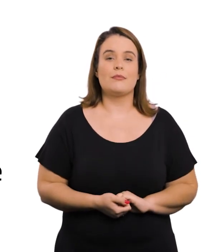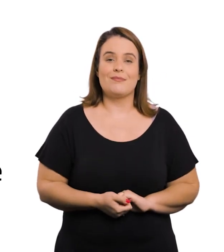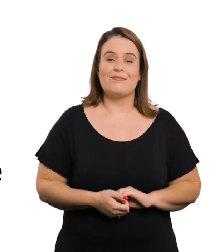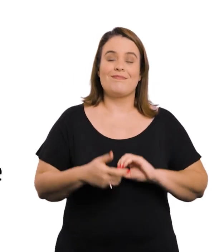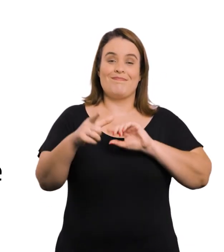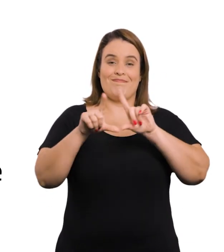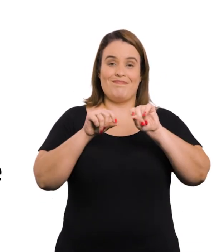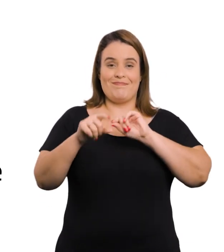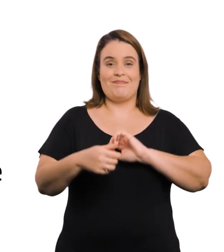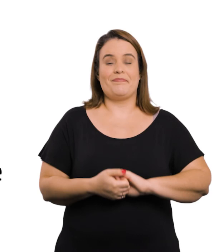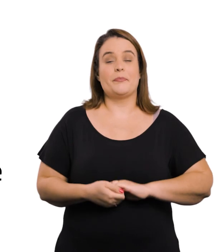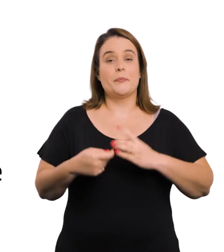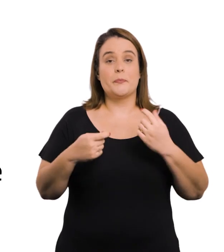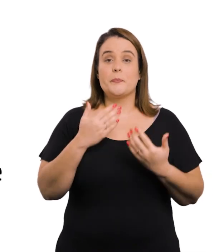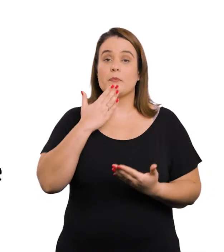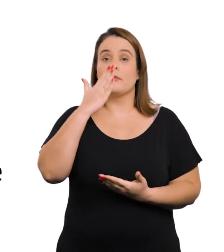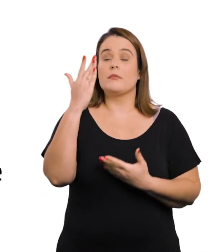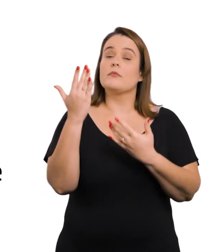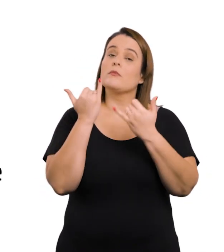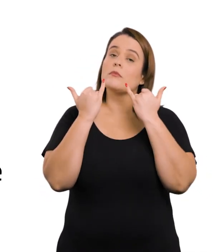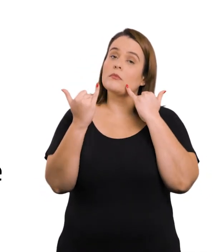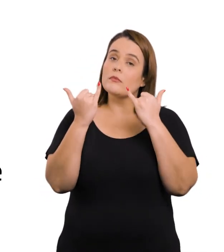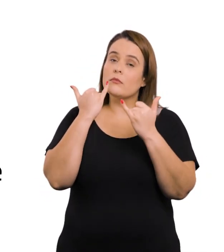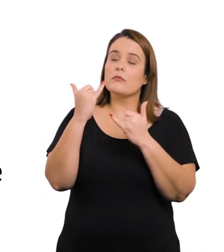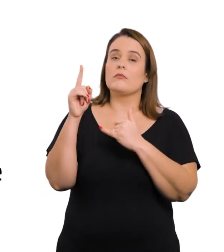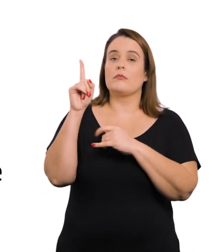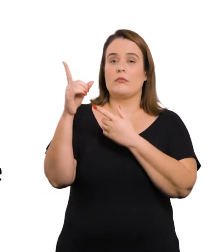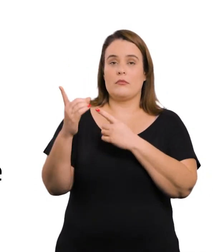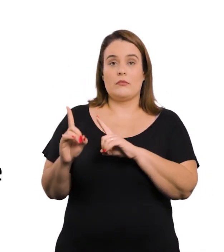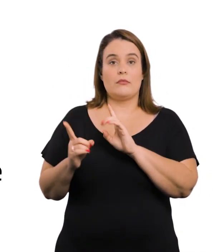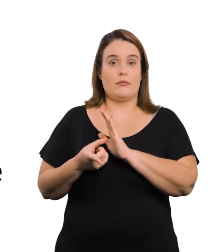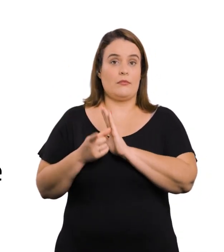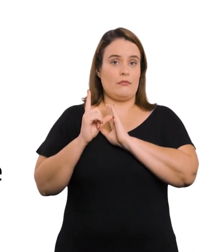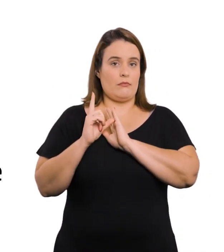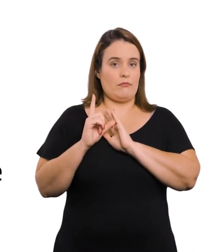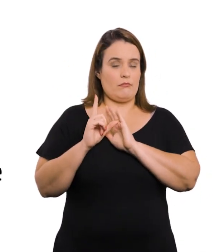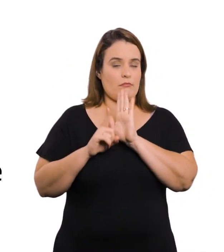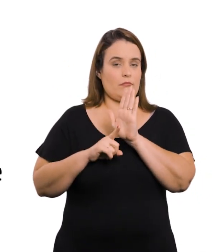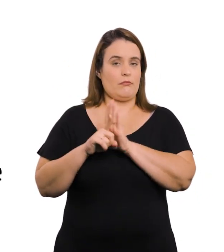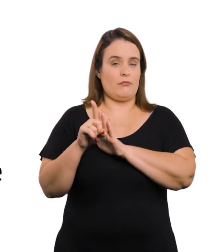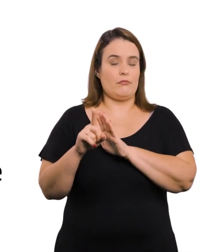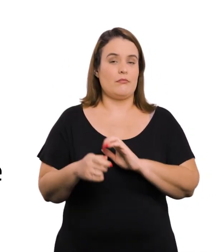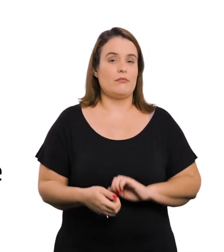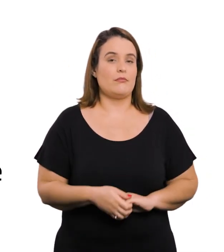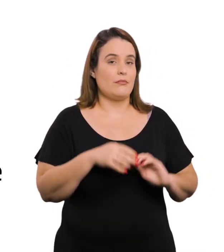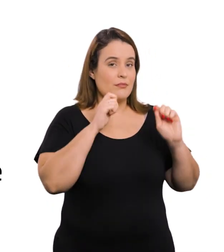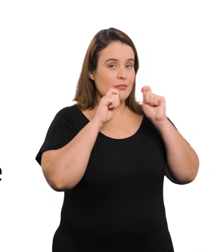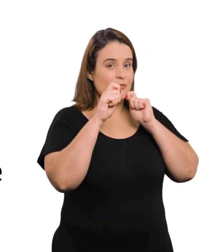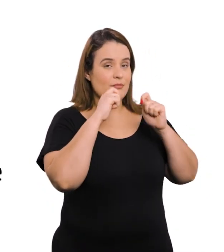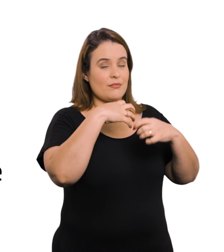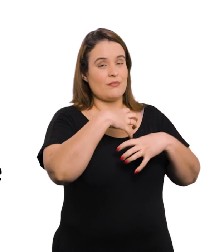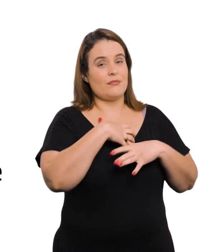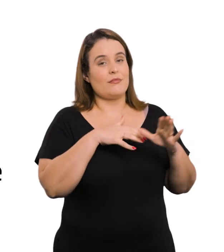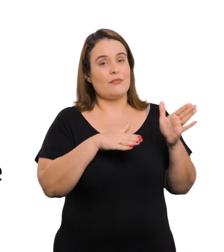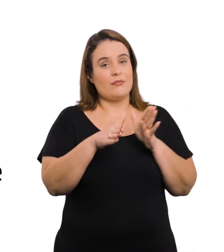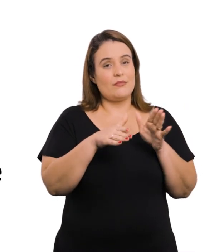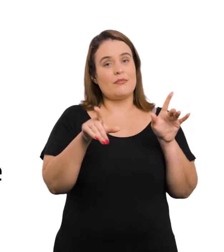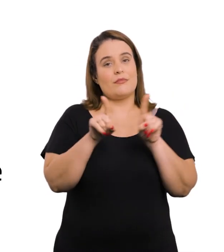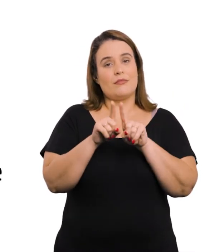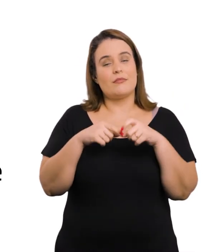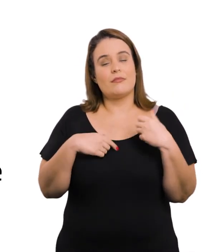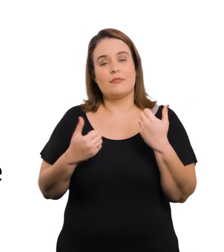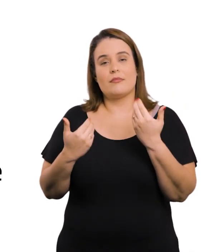candidatos: requisitar informação sobre deficiências antecipadamente, realizar entrevistas em formato acessível